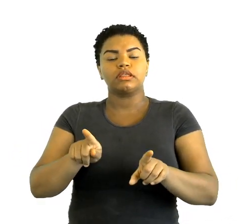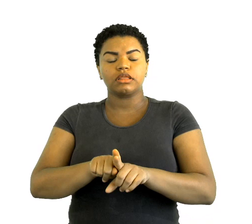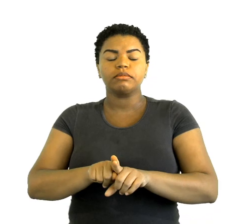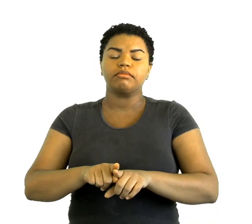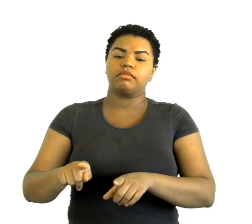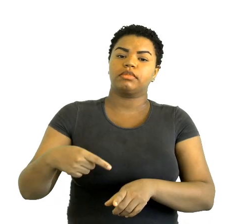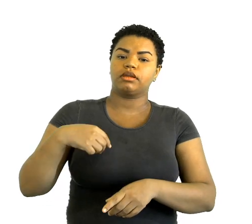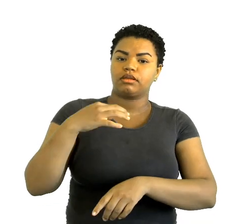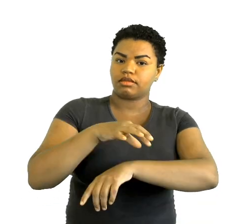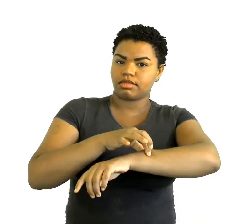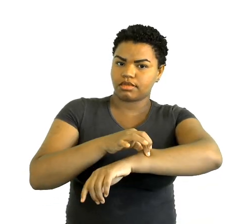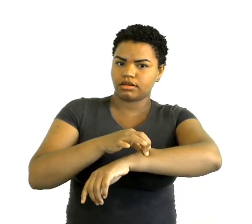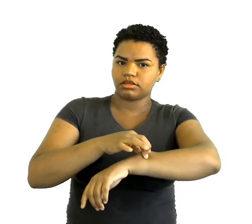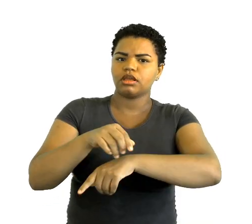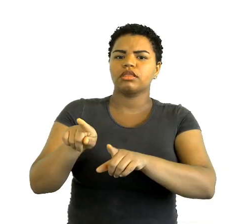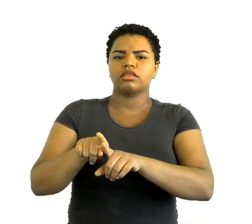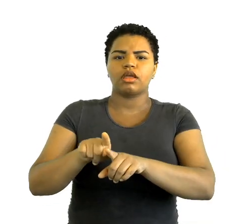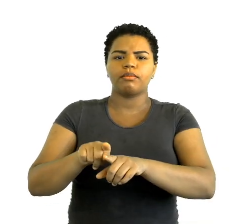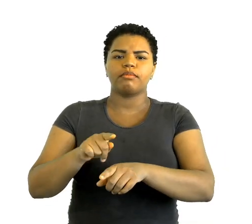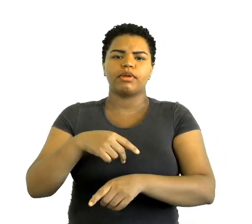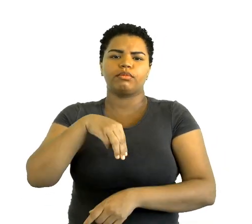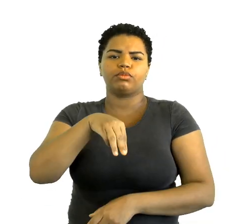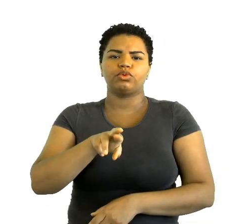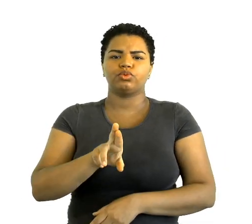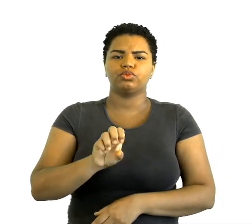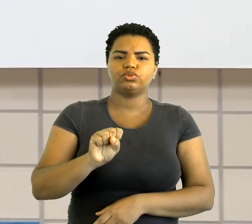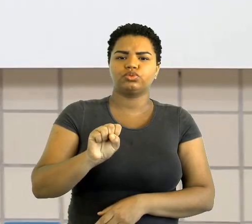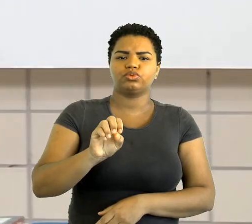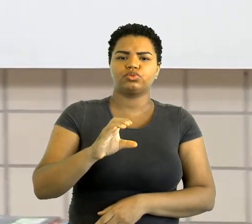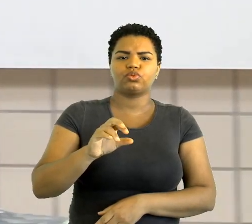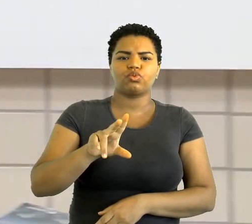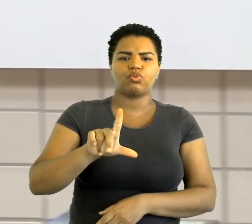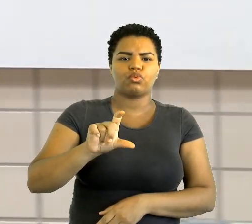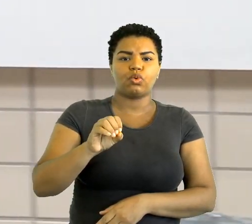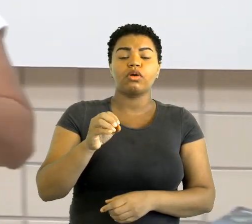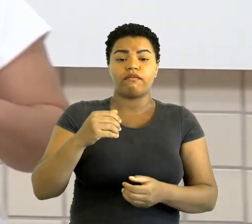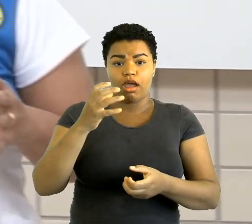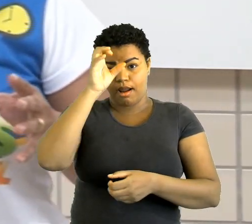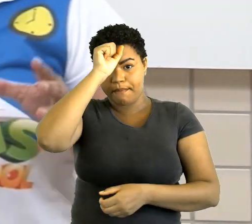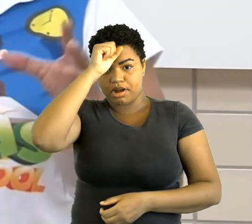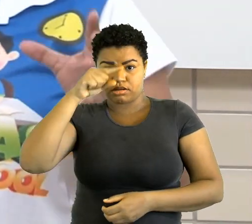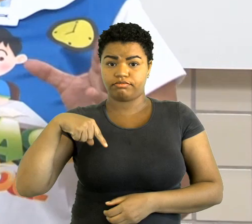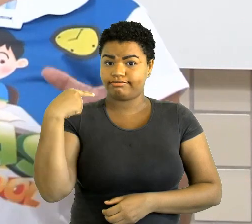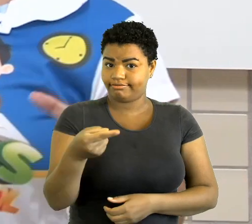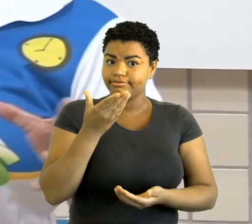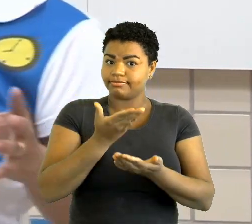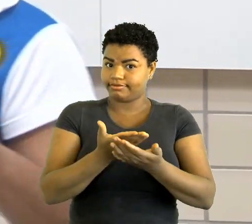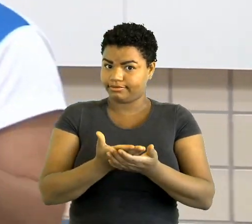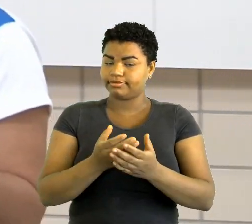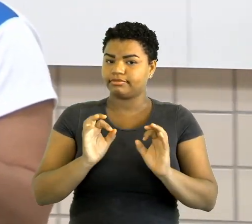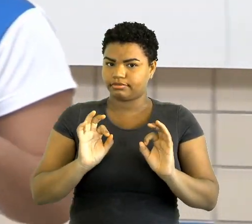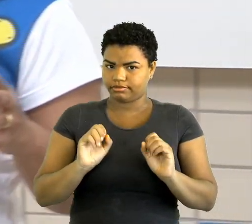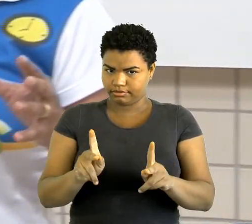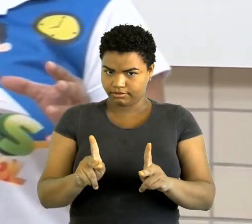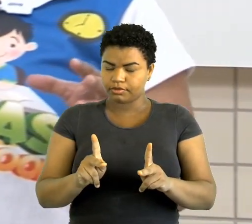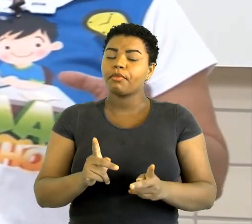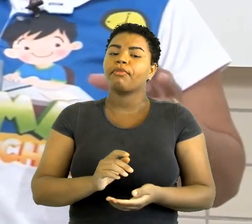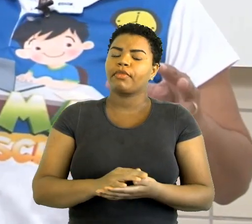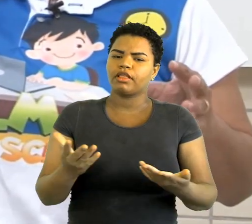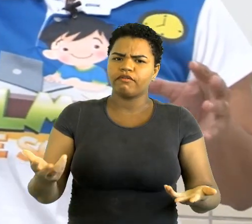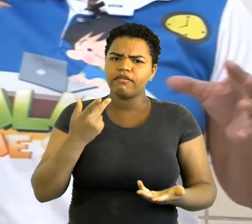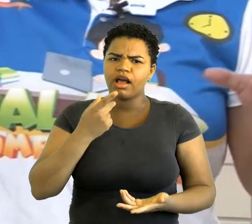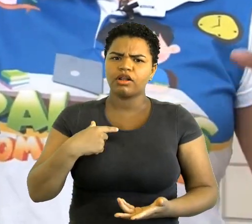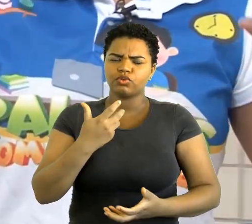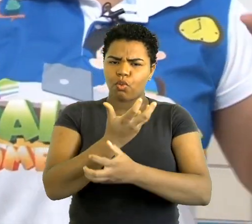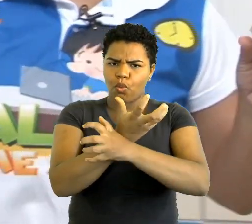vamos conhecer na próxima aula, tá? Então, quando a gente fala de sustentação dos ossos, nós